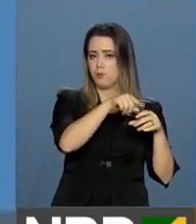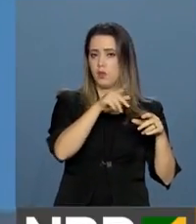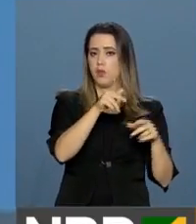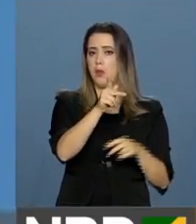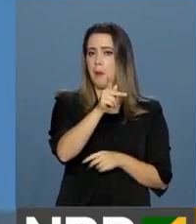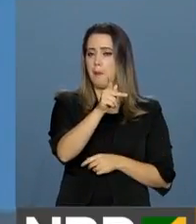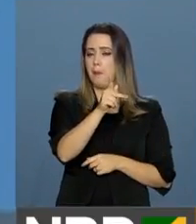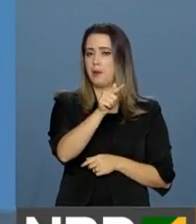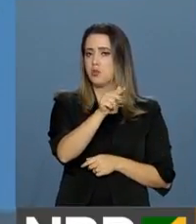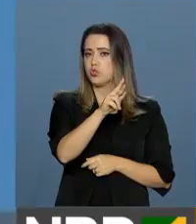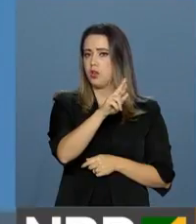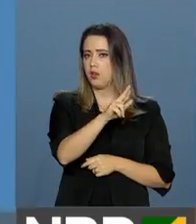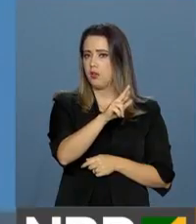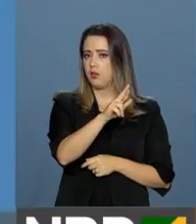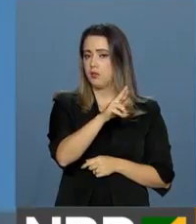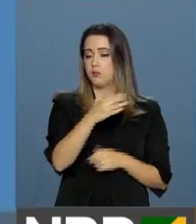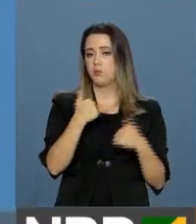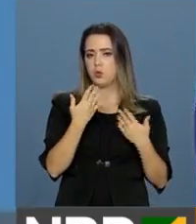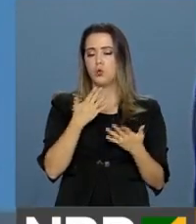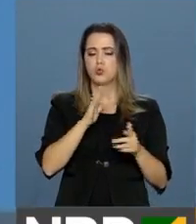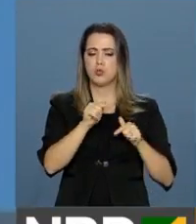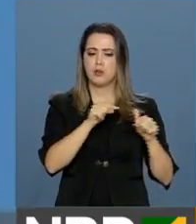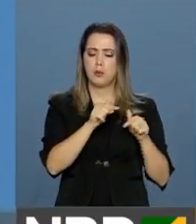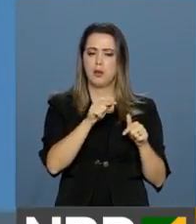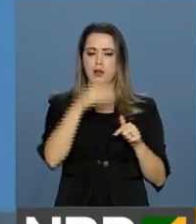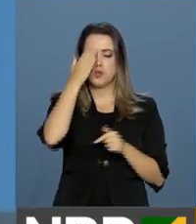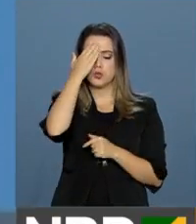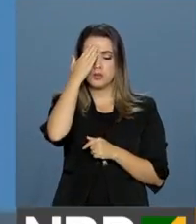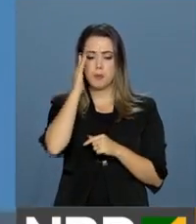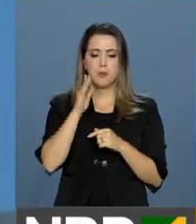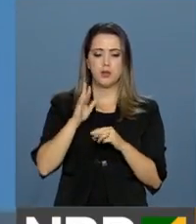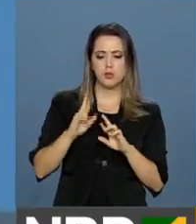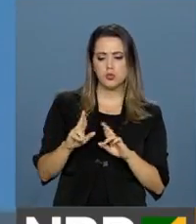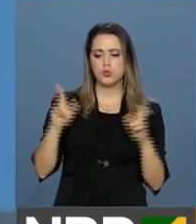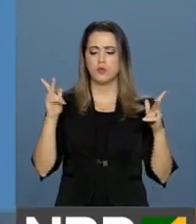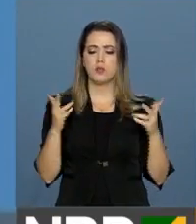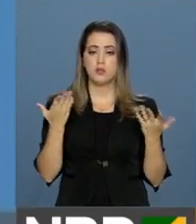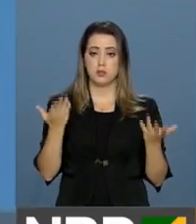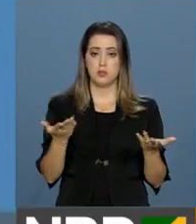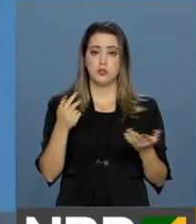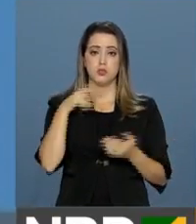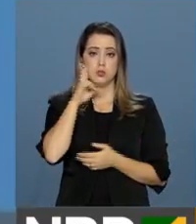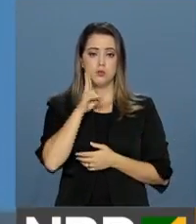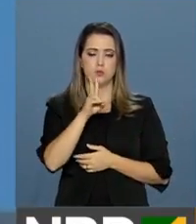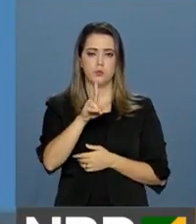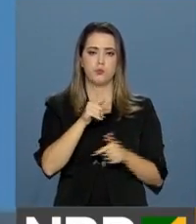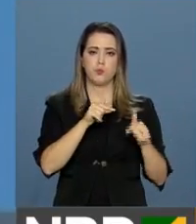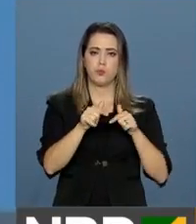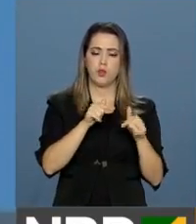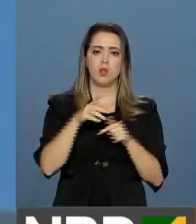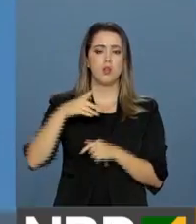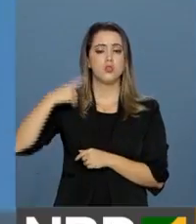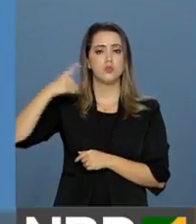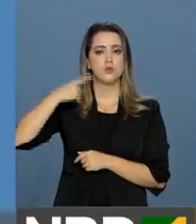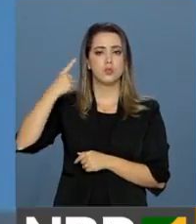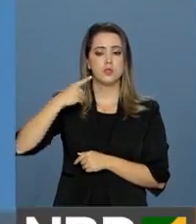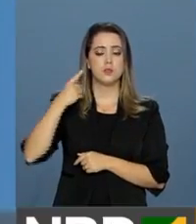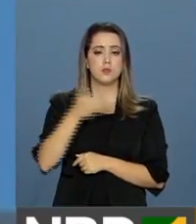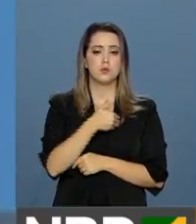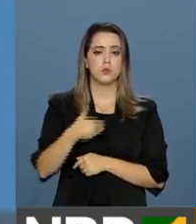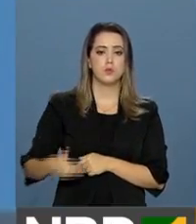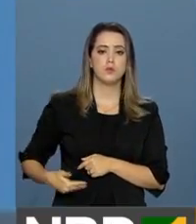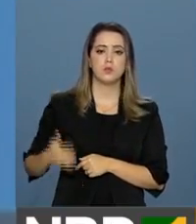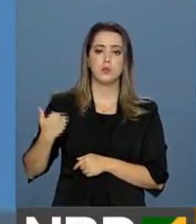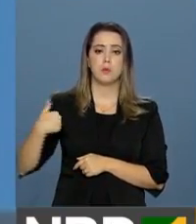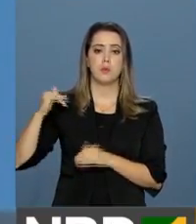dizendo e descobrir logo que na verdade a advocacia pública é das mais nobres nas instituições que